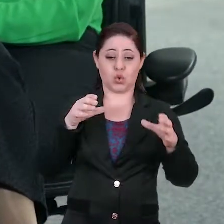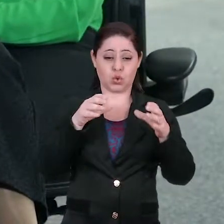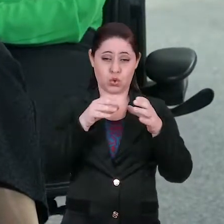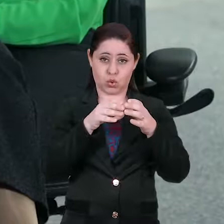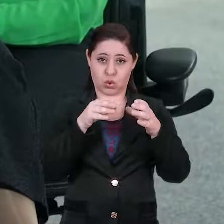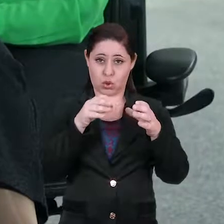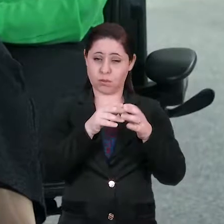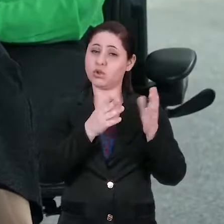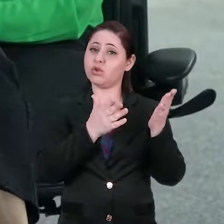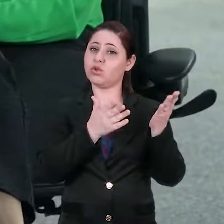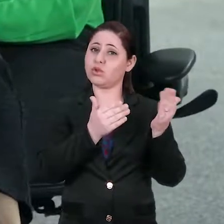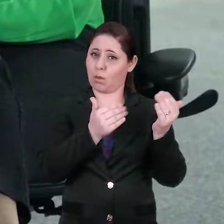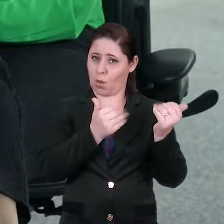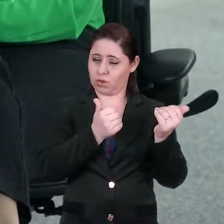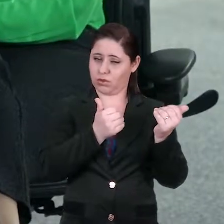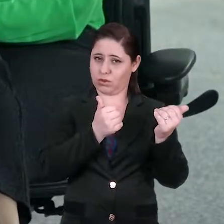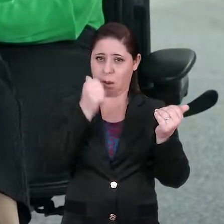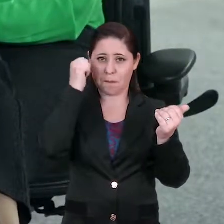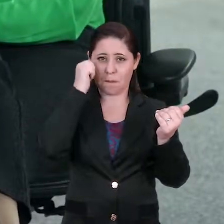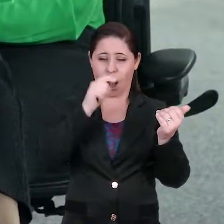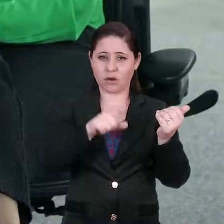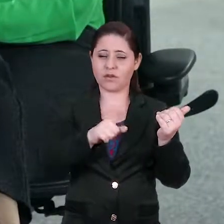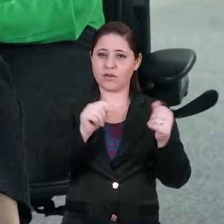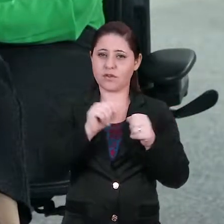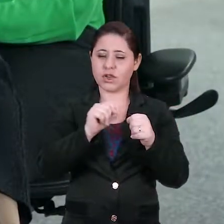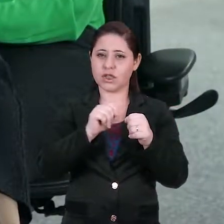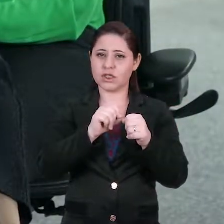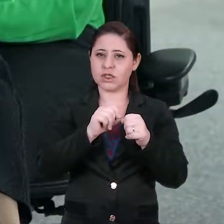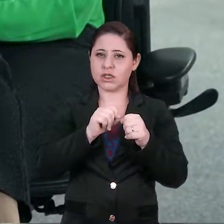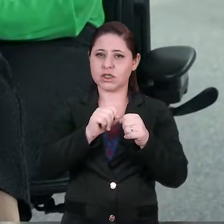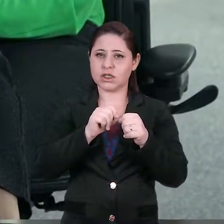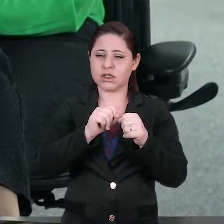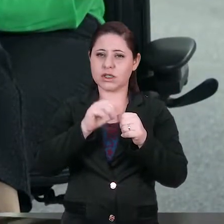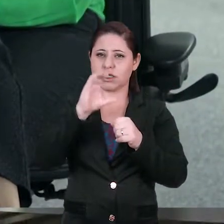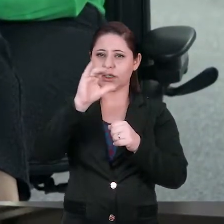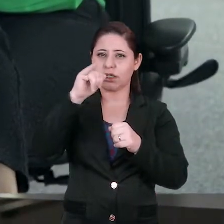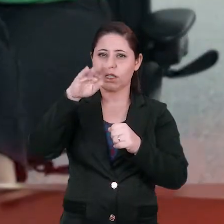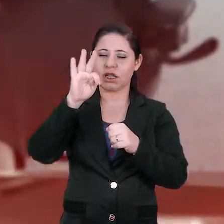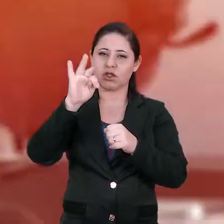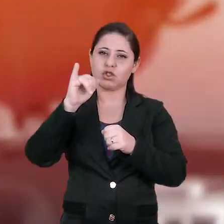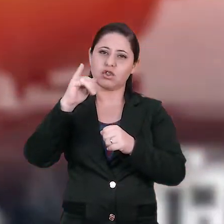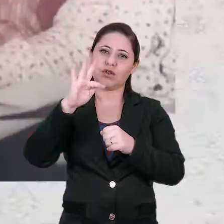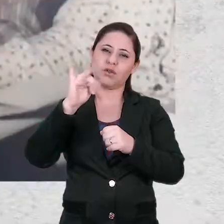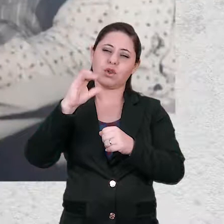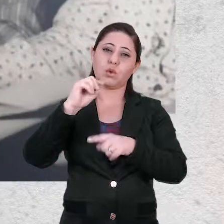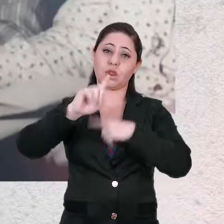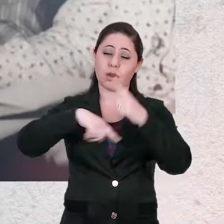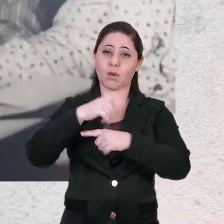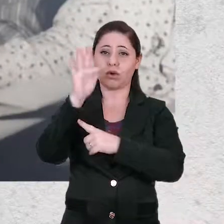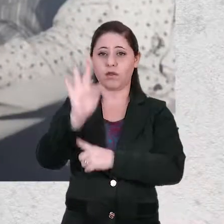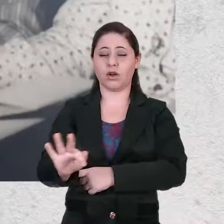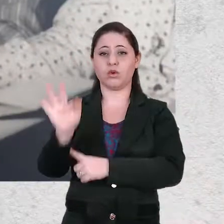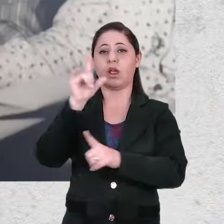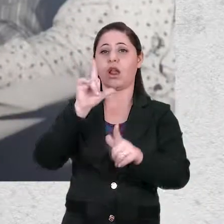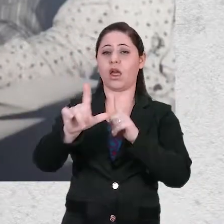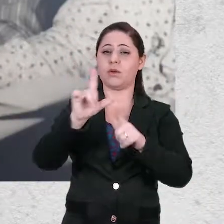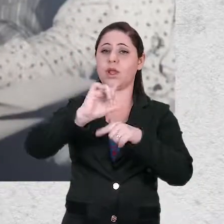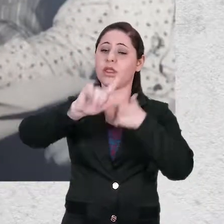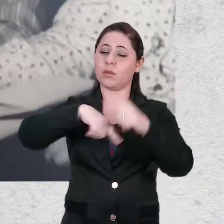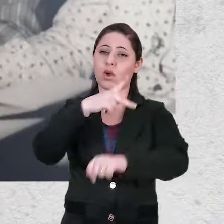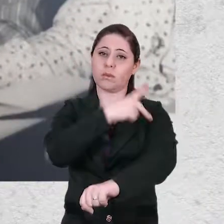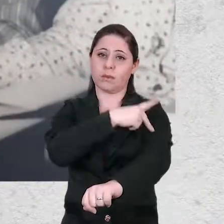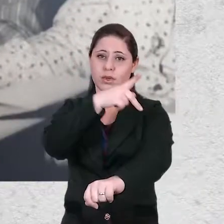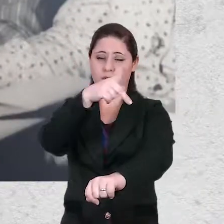Muito antes. Vocês tinham um grupo de moças, né? Moças. Fez normal? Não, eu fiz científico. Fez científico, aí fez faculdade. Depois faculdade,